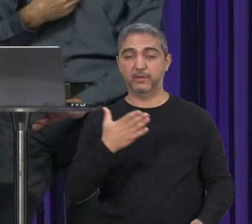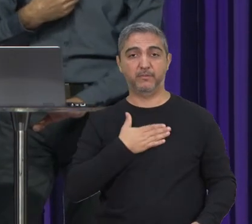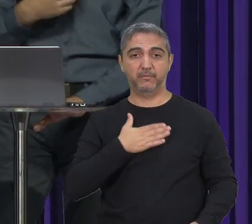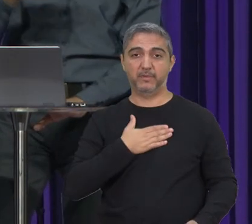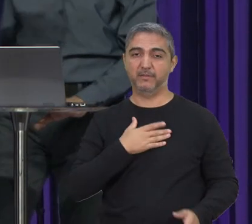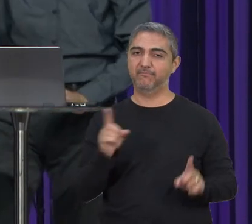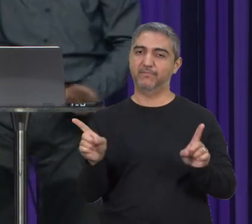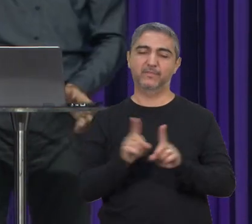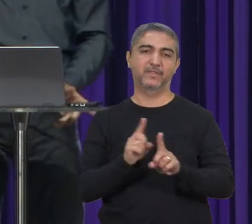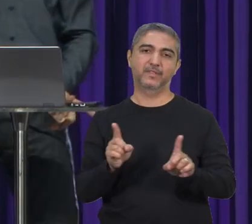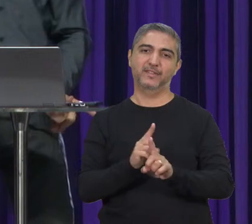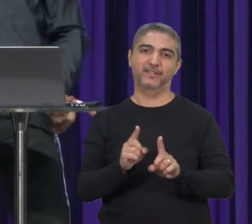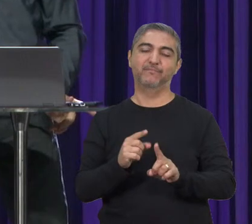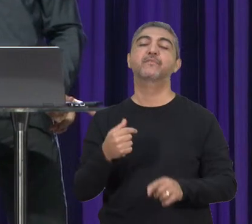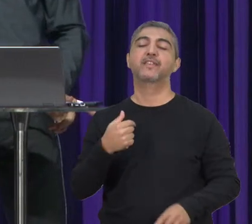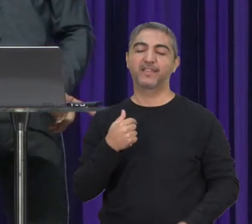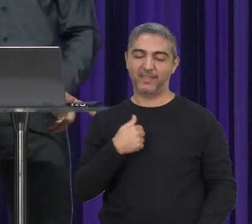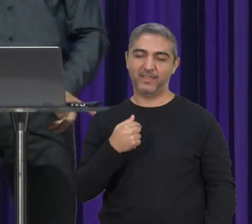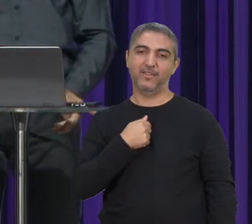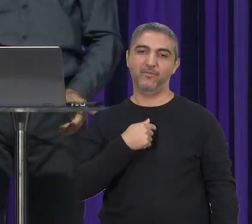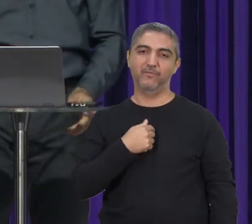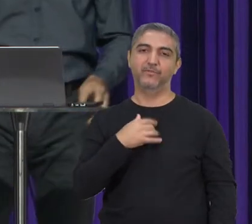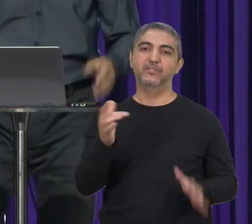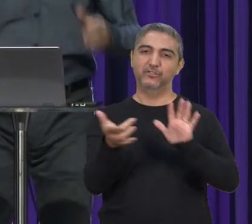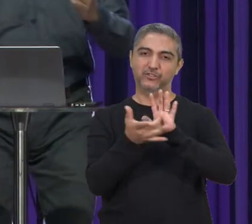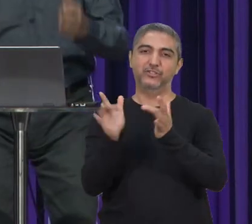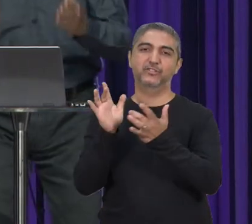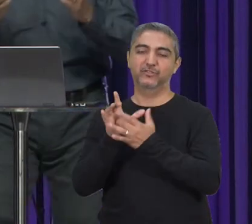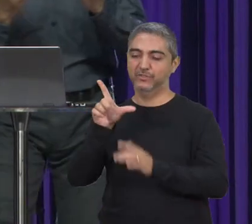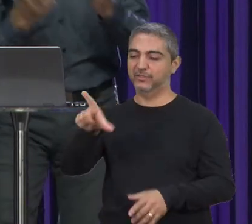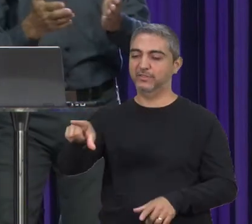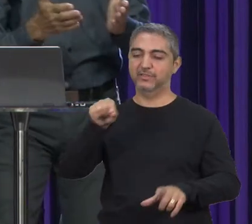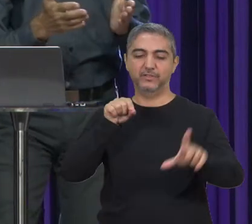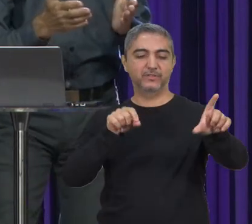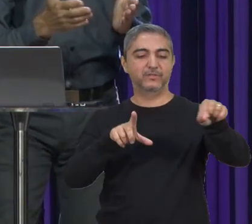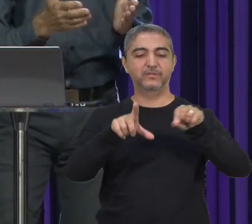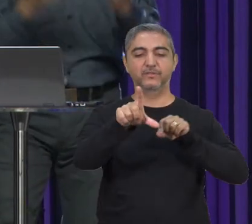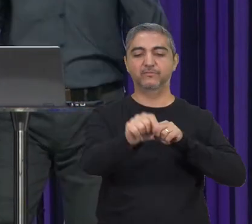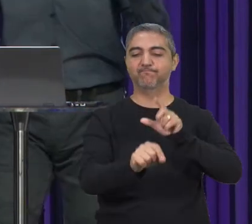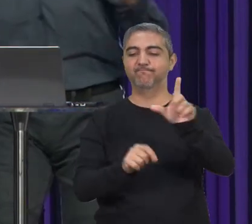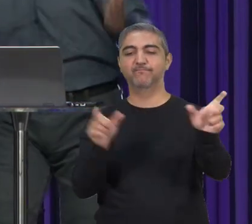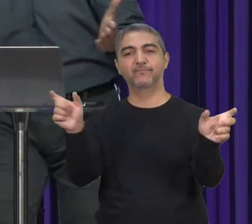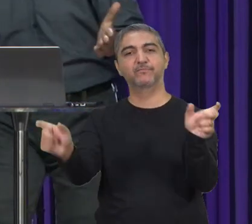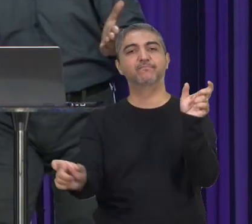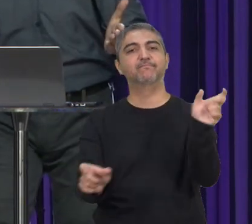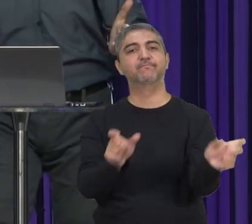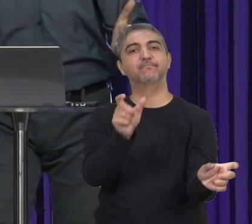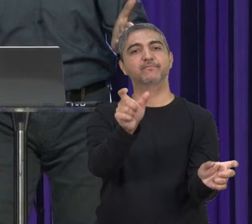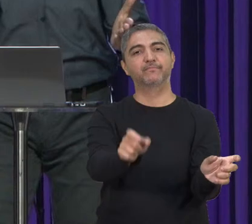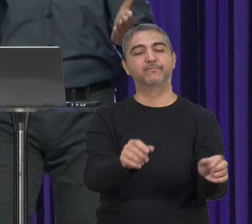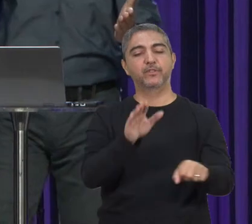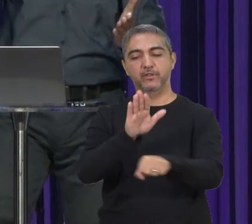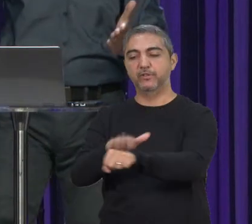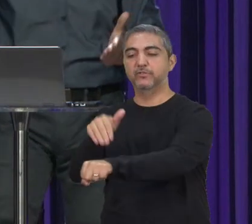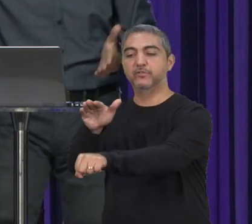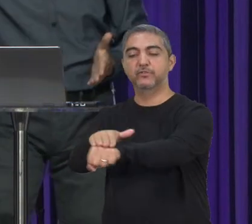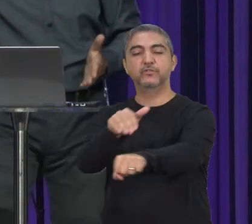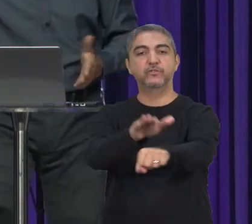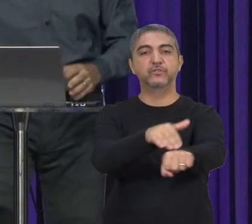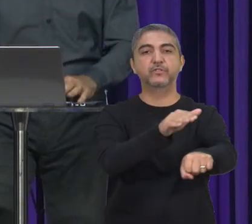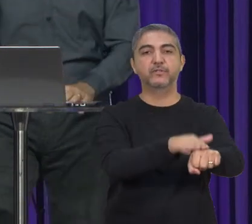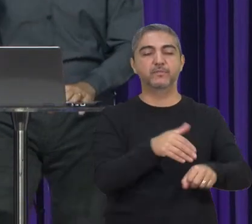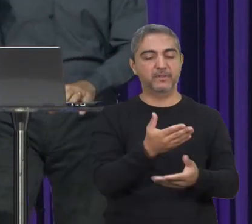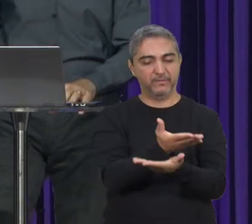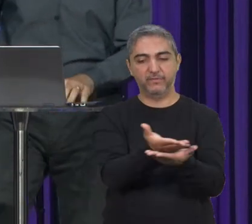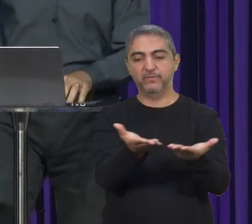presunção, eu é que os escolhi. E eu os chamei com um propósito, para